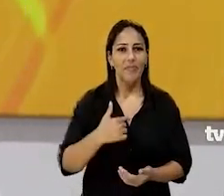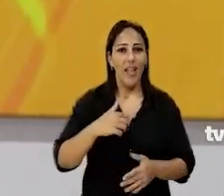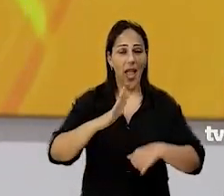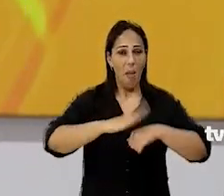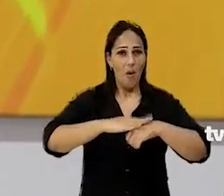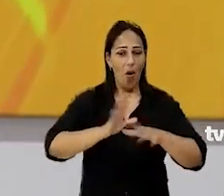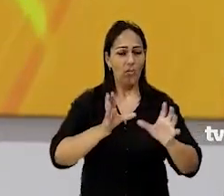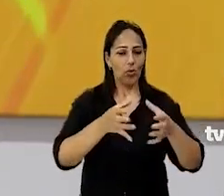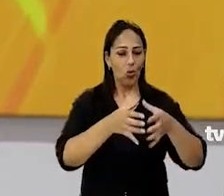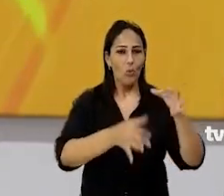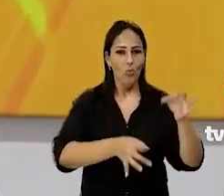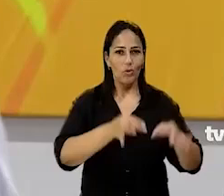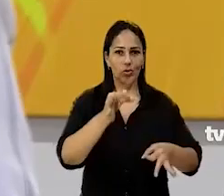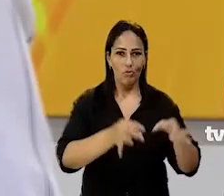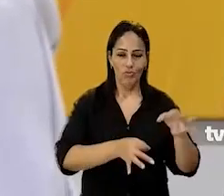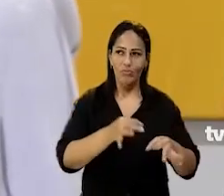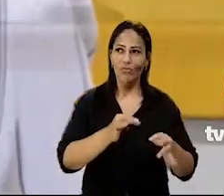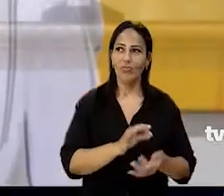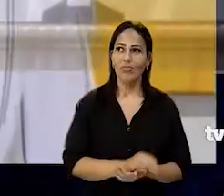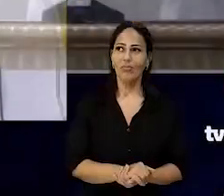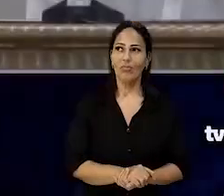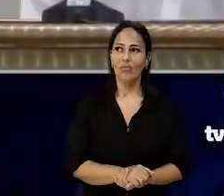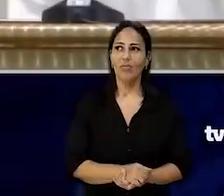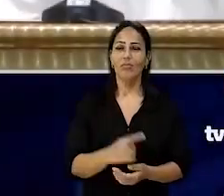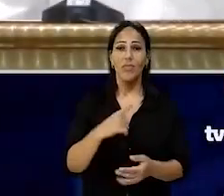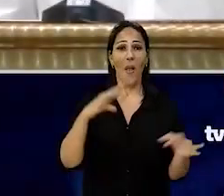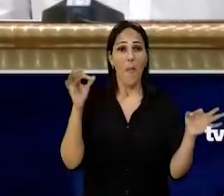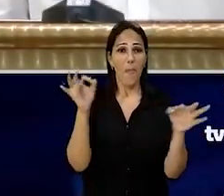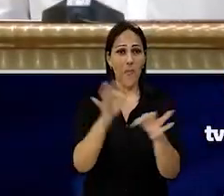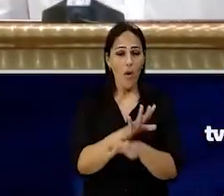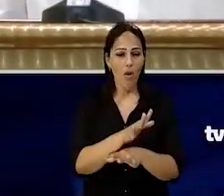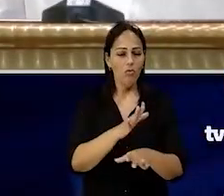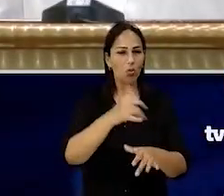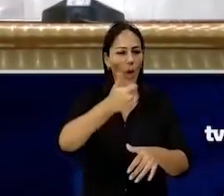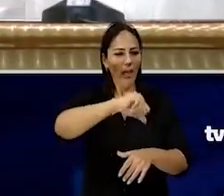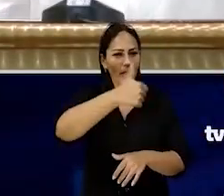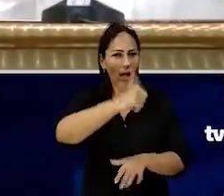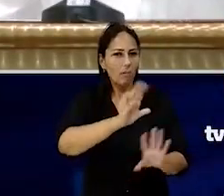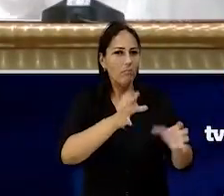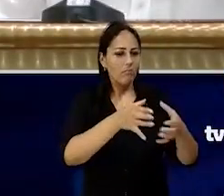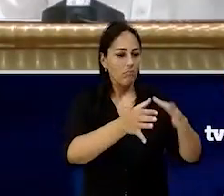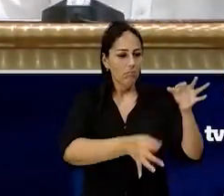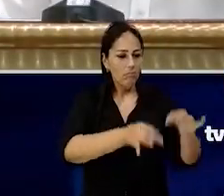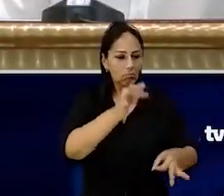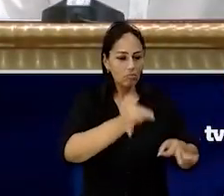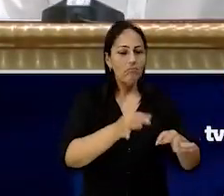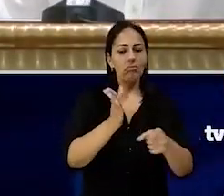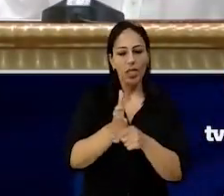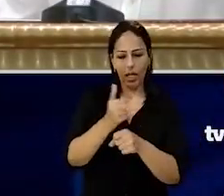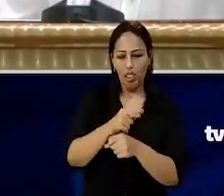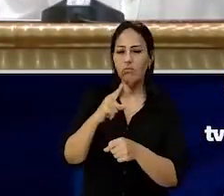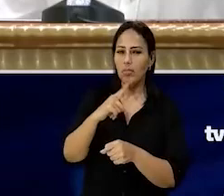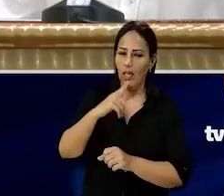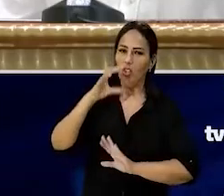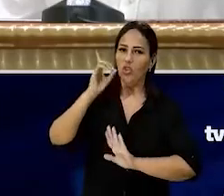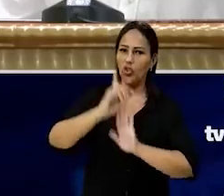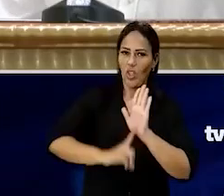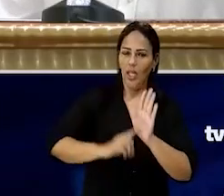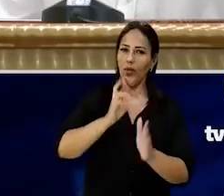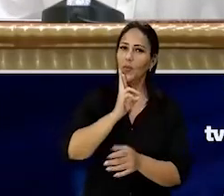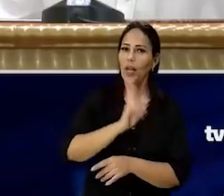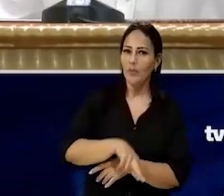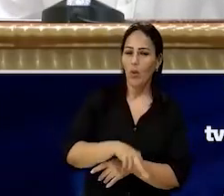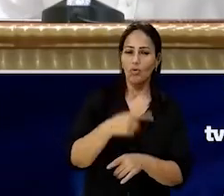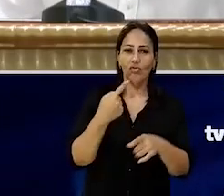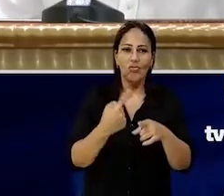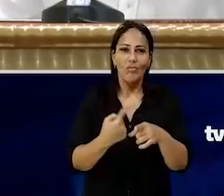jurídica. Após a análise da comissão jurídica, decidimos em conjunto que o candidato teria o direito de resposta em